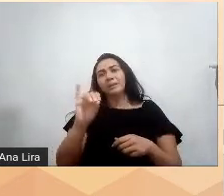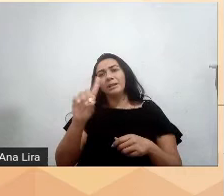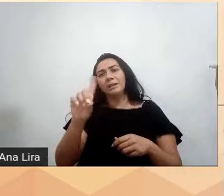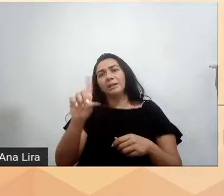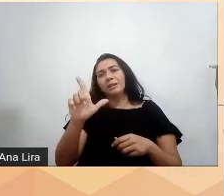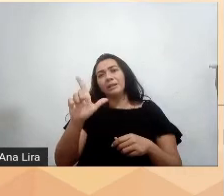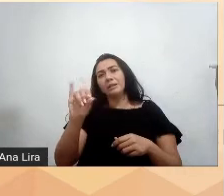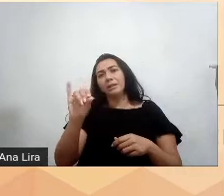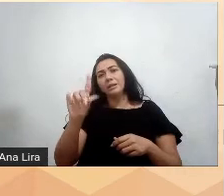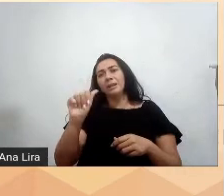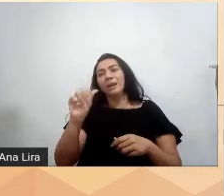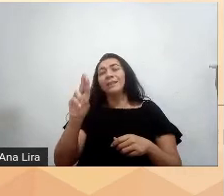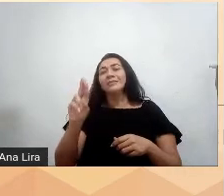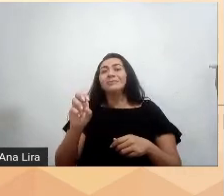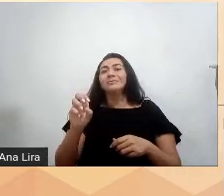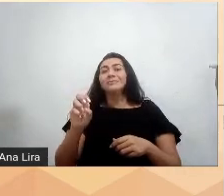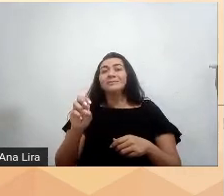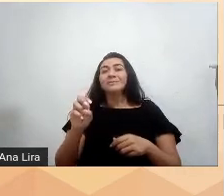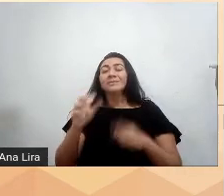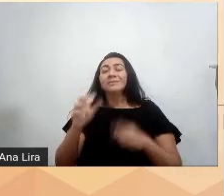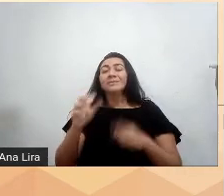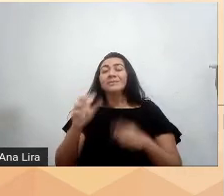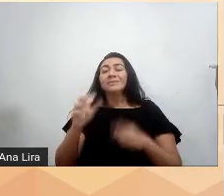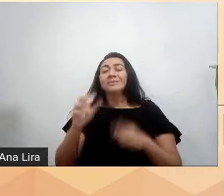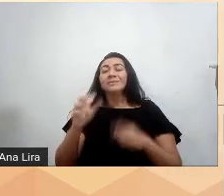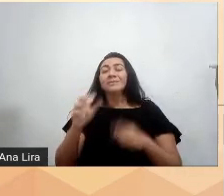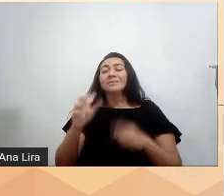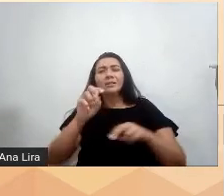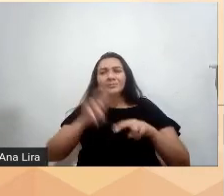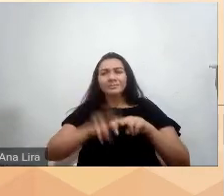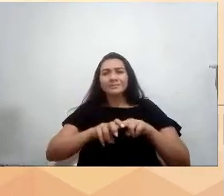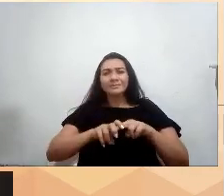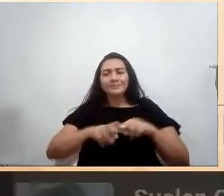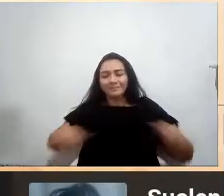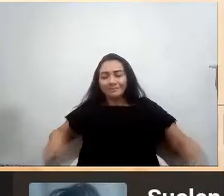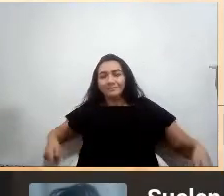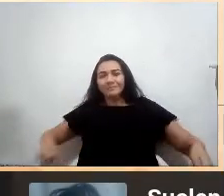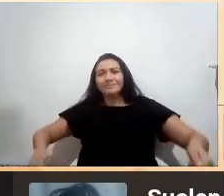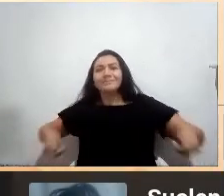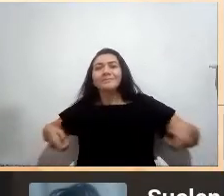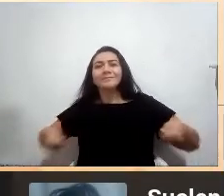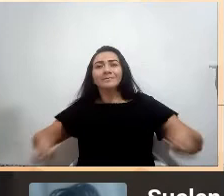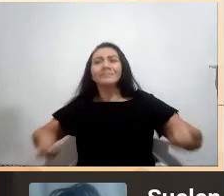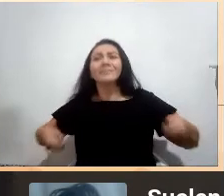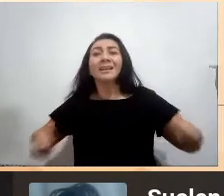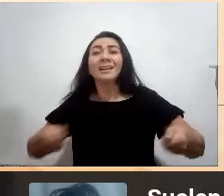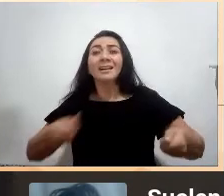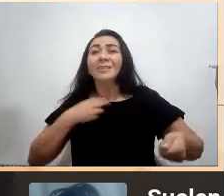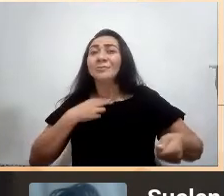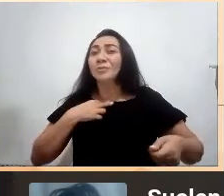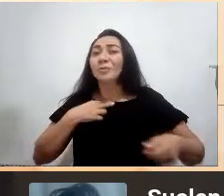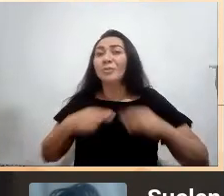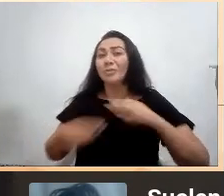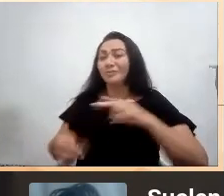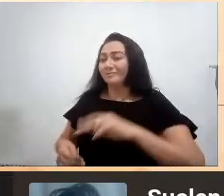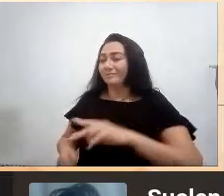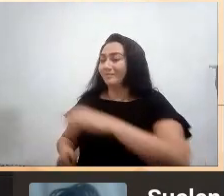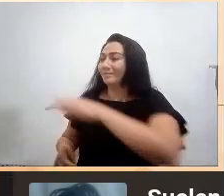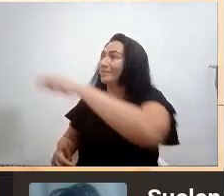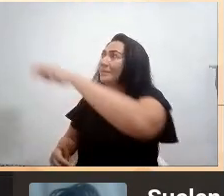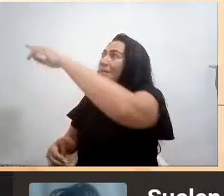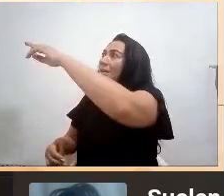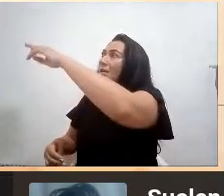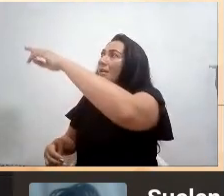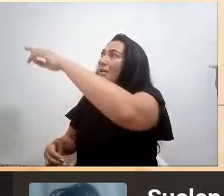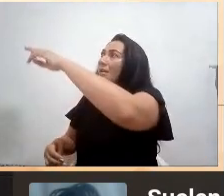impossibilitada de ir para o próximo andar, vamos dizer assim, por causa de uma escada, né? Eu gosto muito dessa imagem. O que